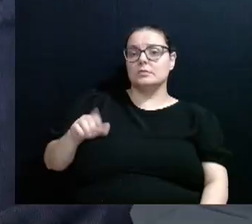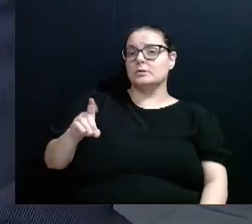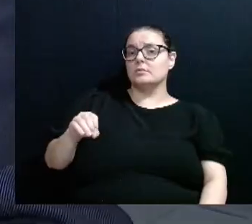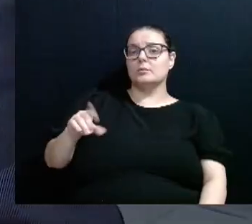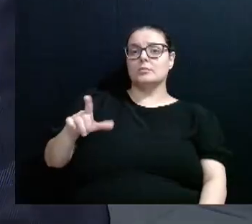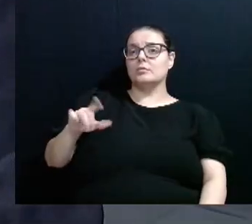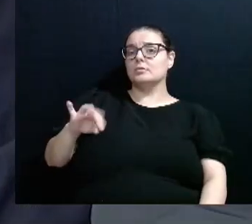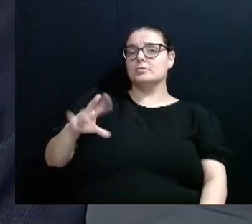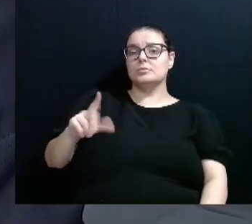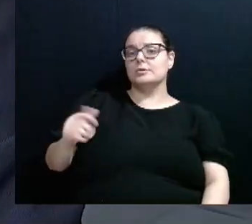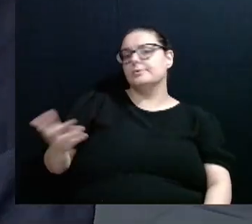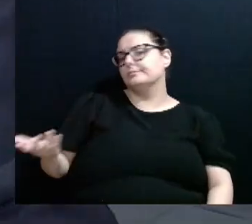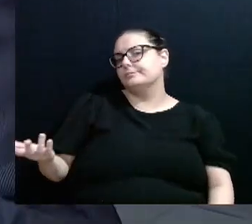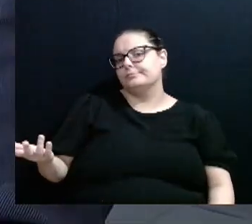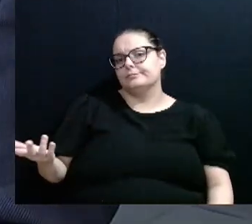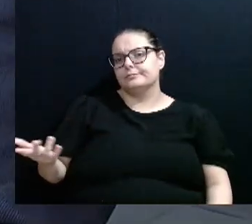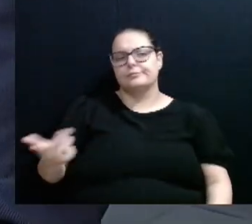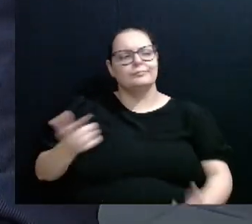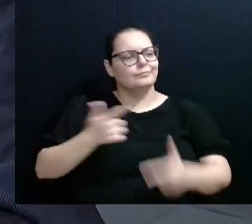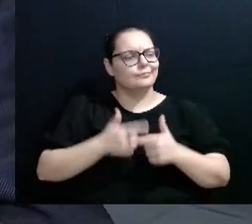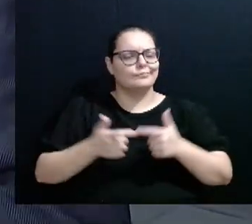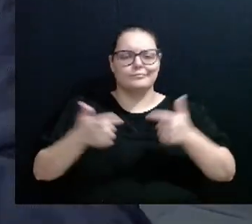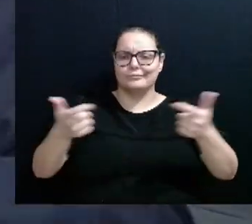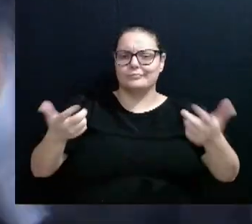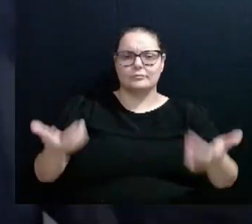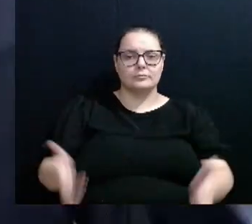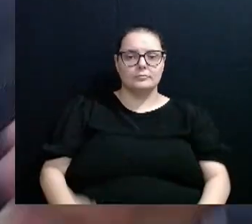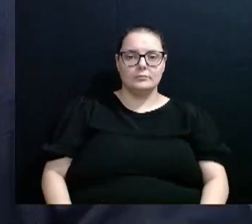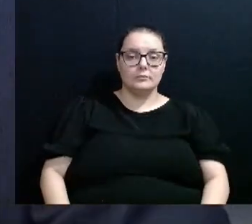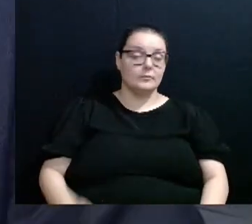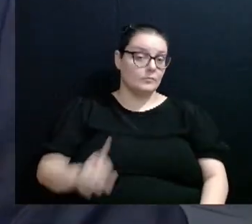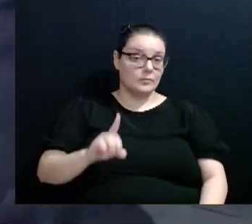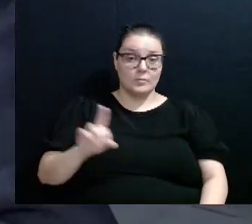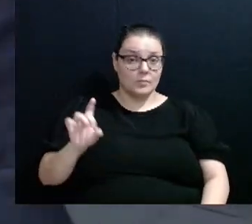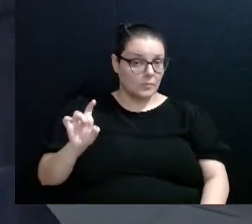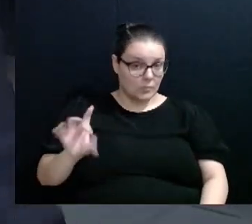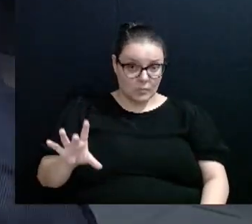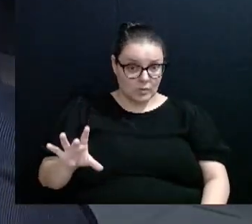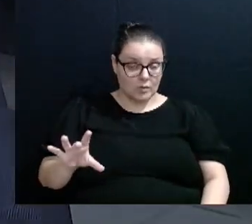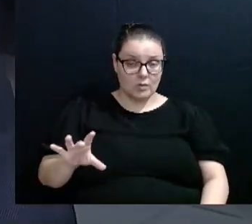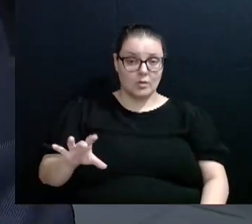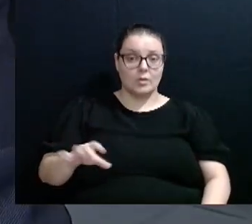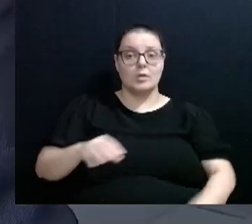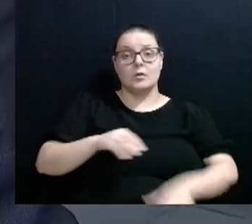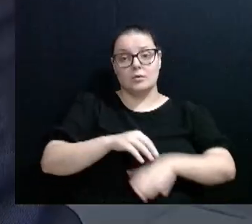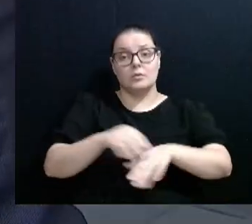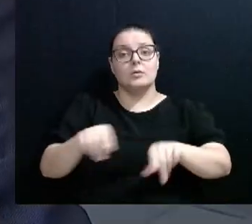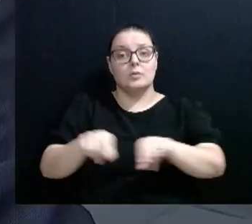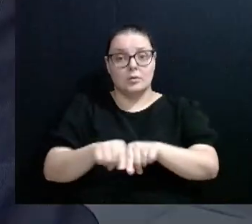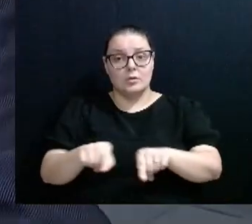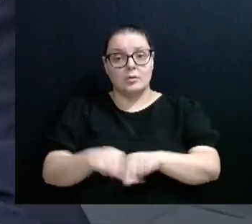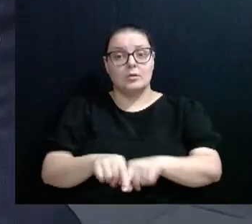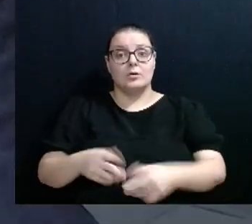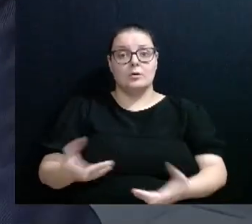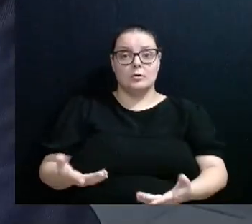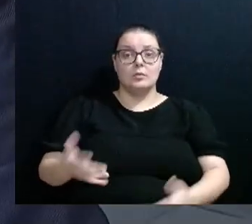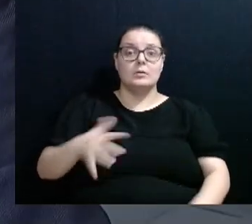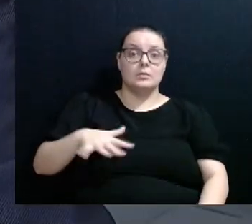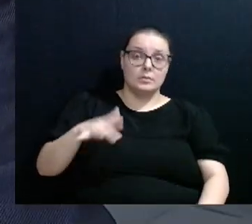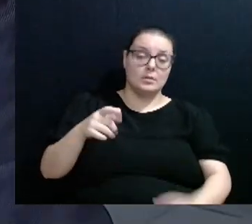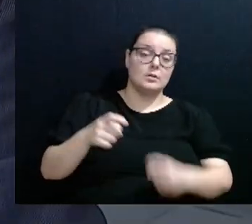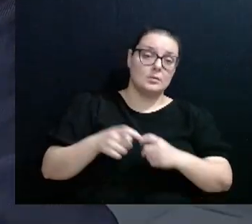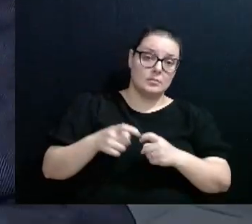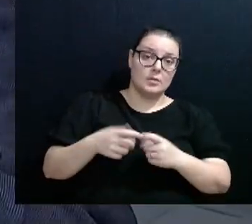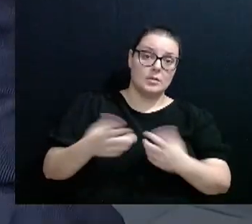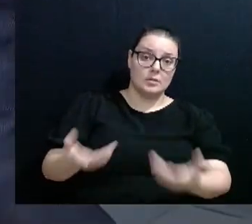Santo Odila. É um transtorno tremendo, não só de locomoção também, como também da área médica. Por eles,